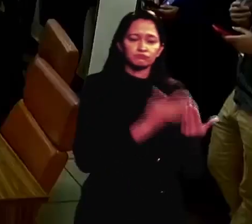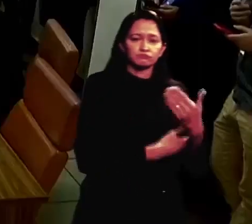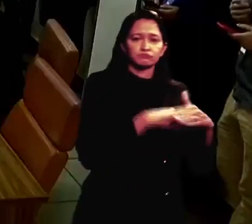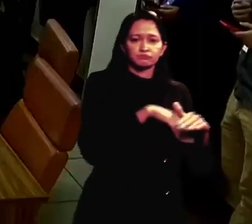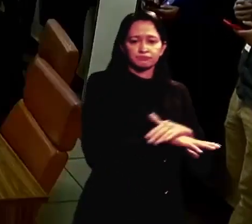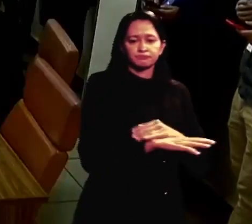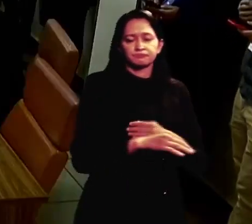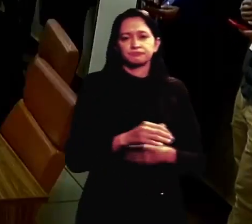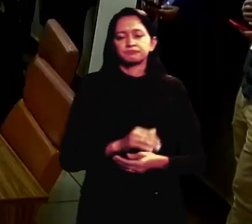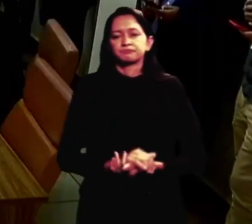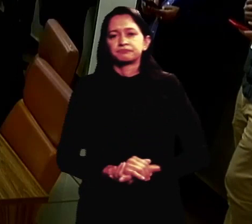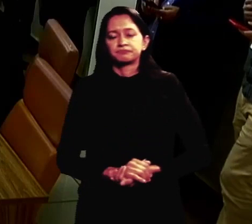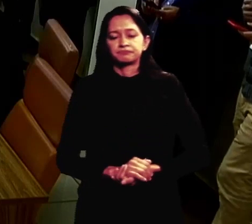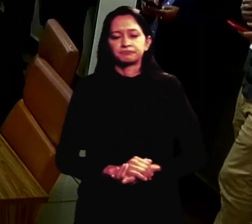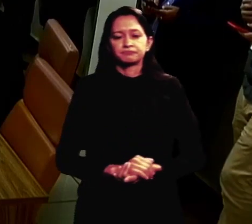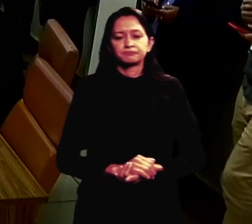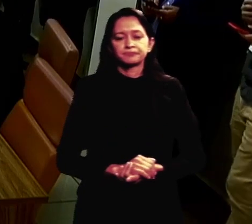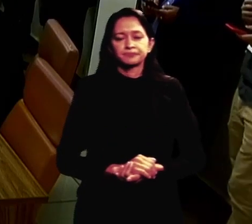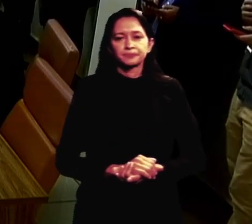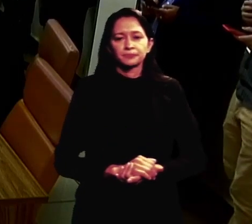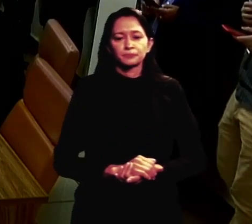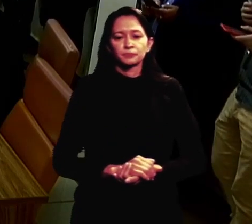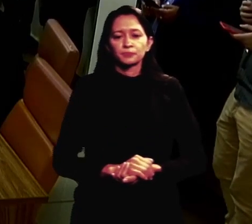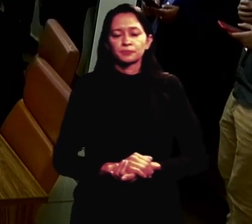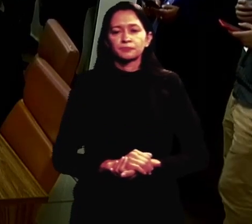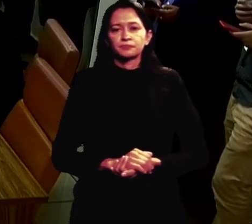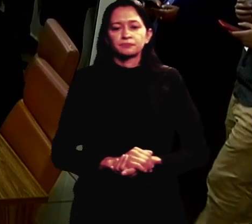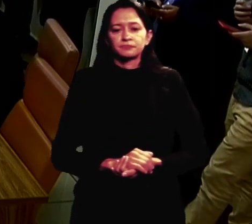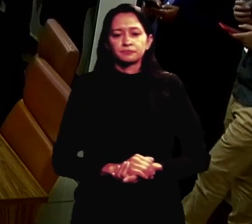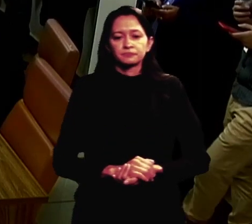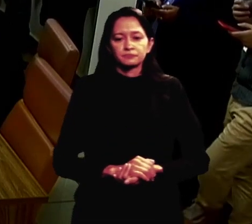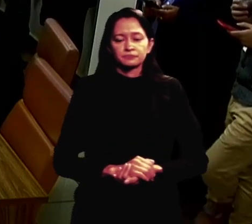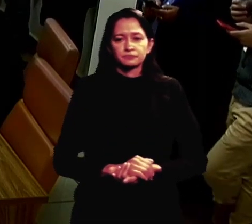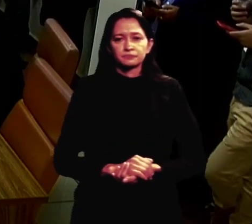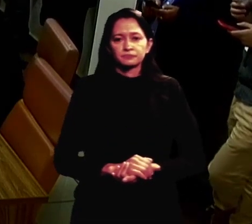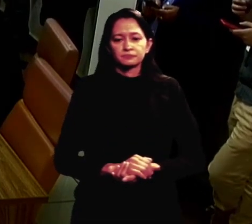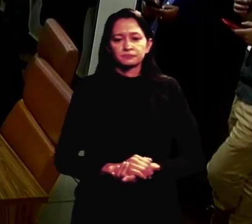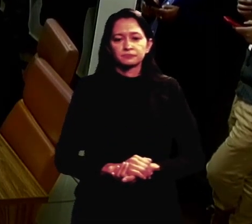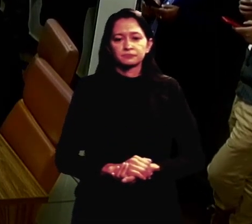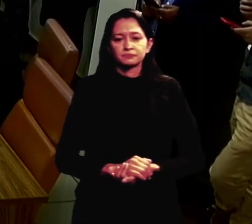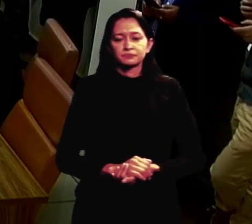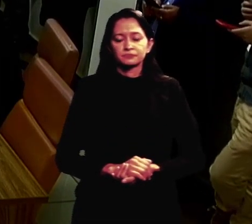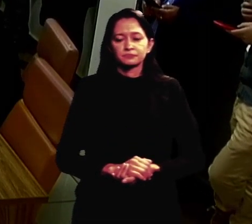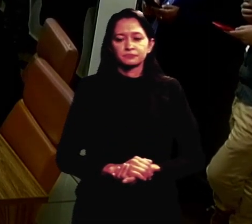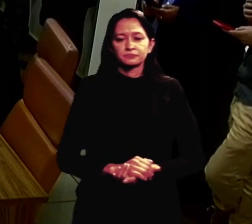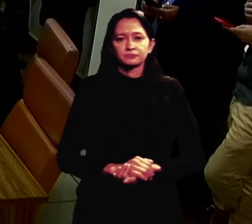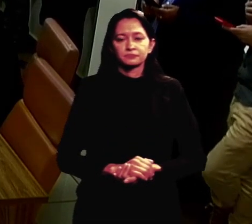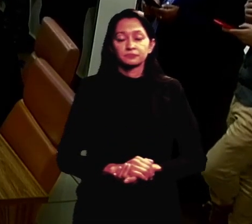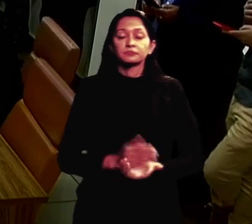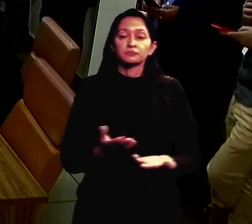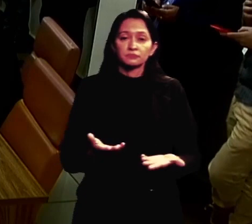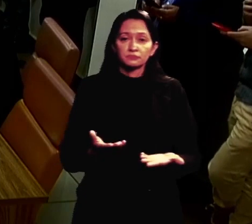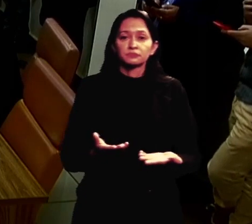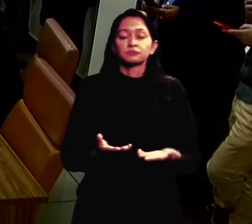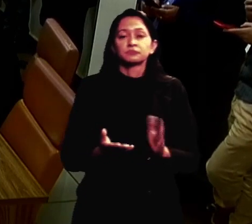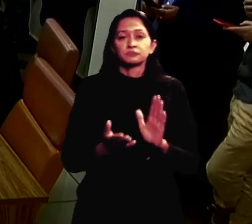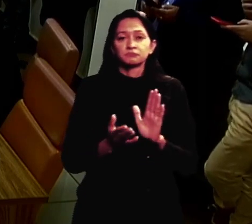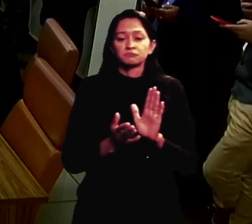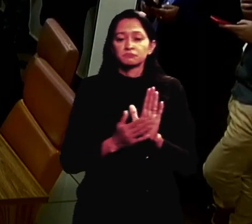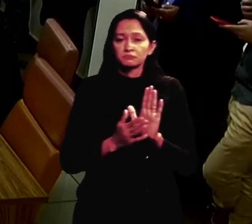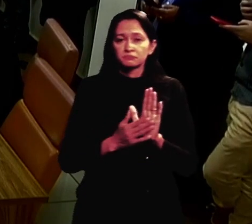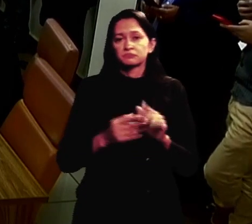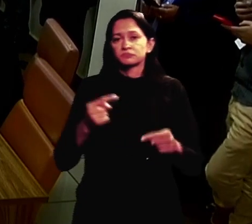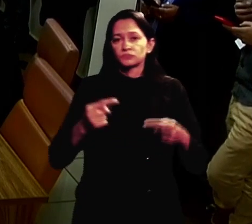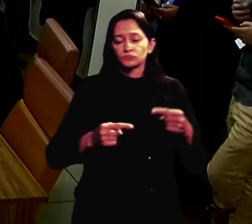O nosso voto é só o meu, desculpa. Voto em separado. Falei. Portanto, projeto que a gente tem em